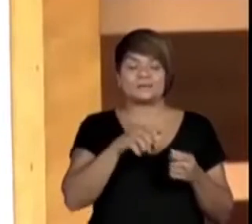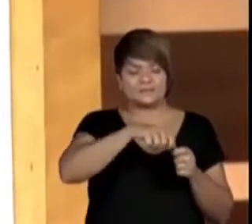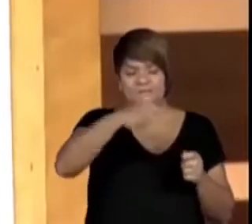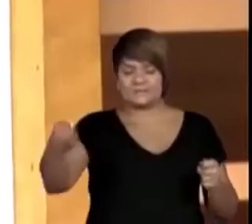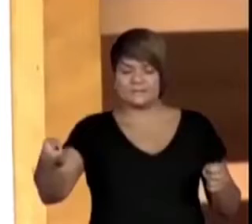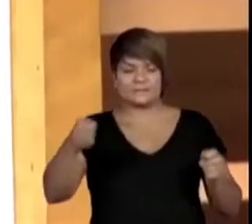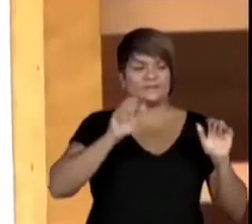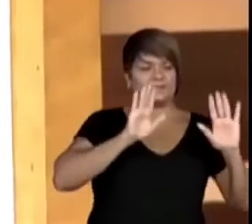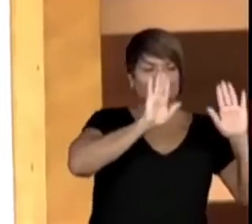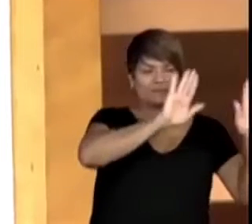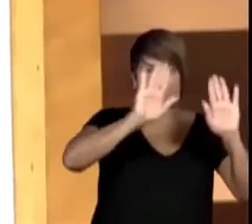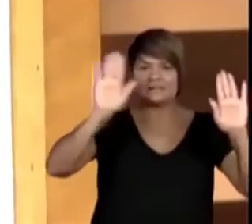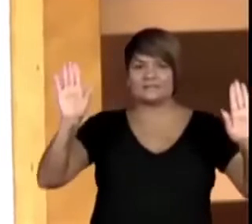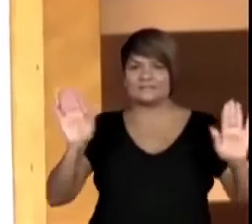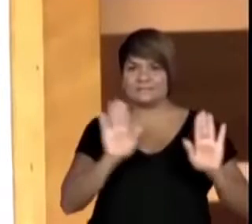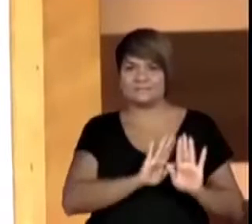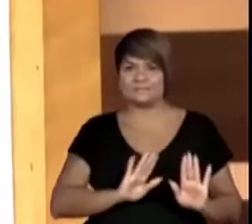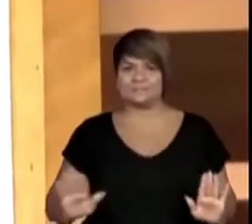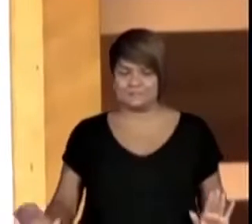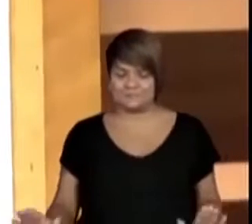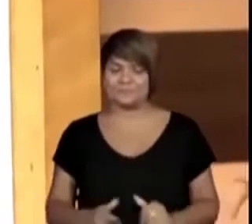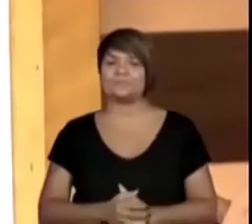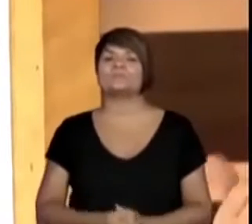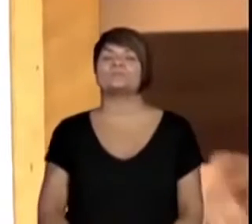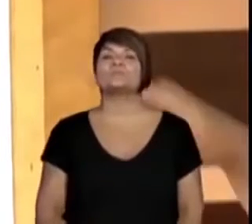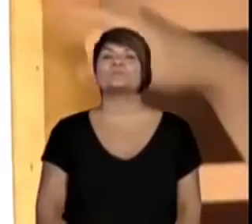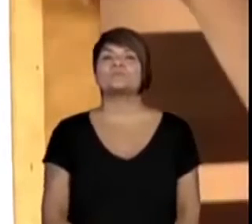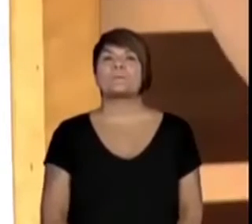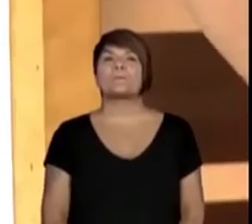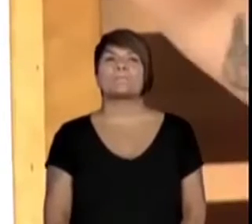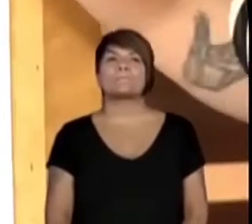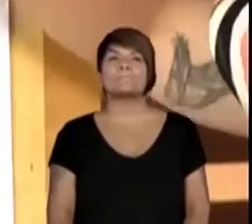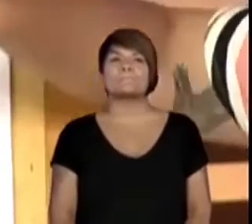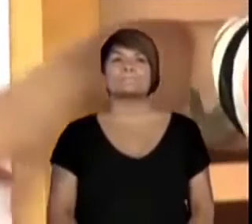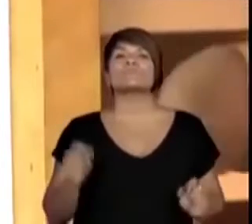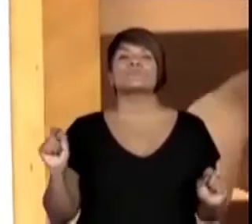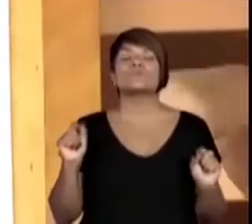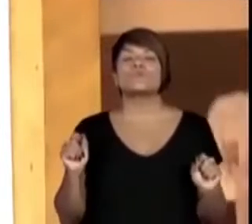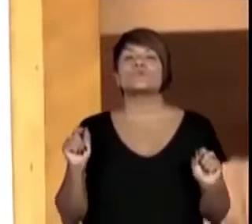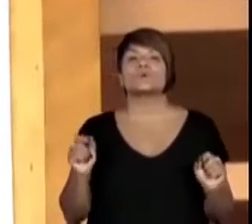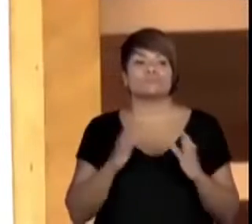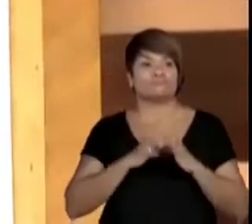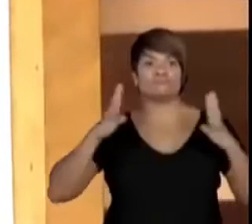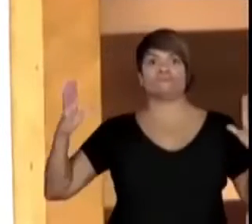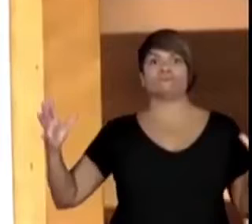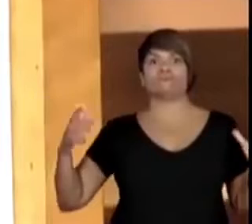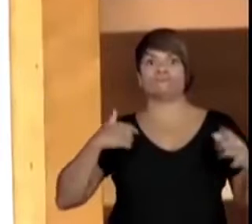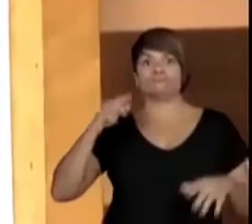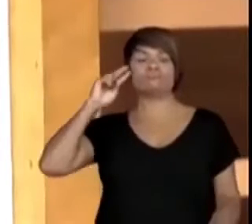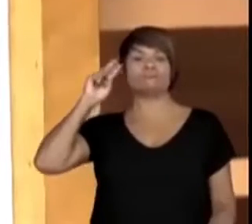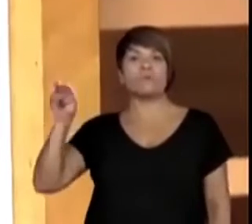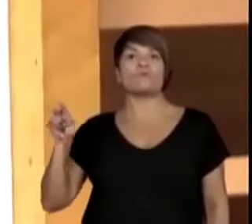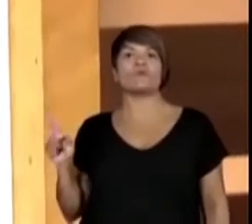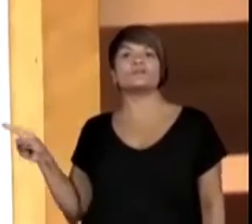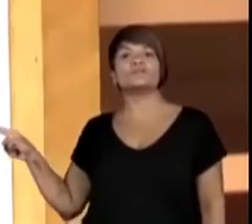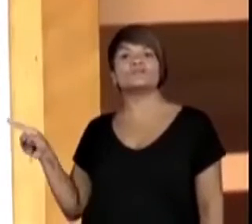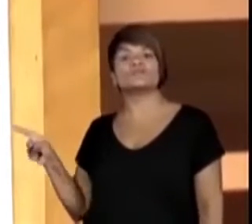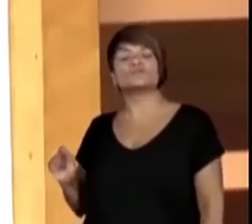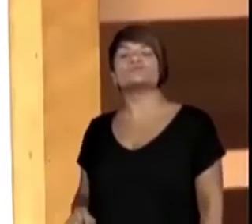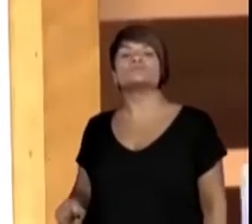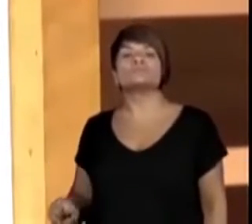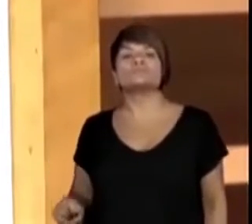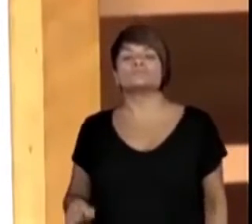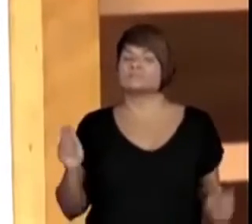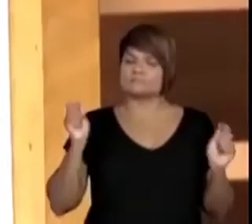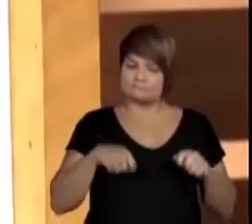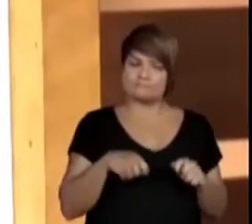o calendário. E aí, o que que eu posso ver num calendário grande como esse? Vocês disseram, posso saber